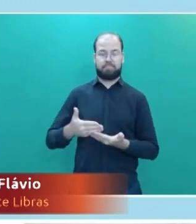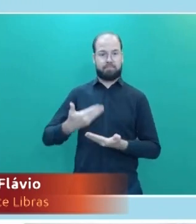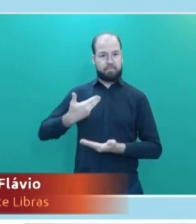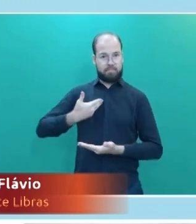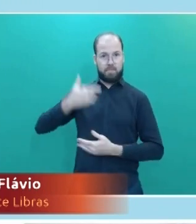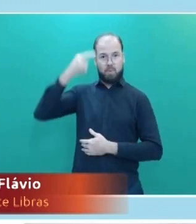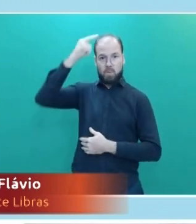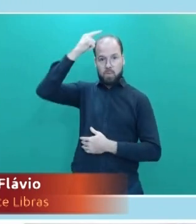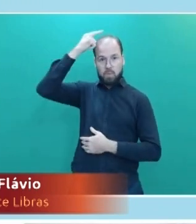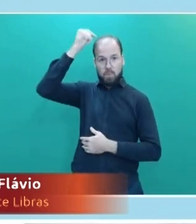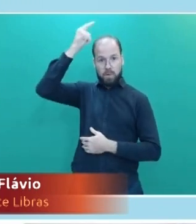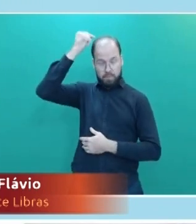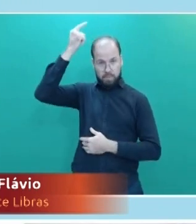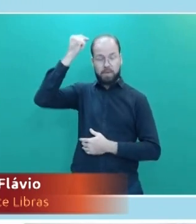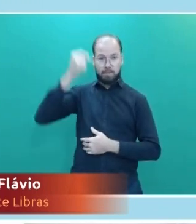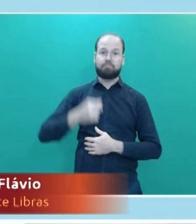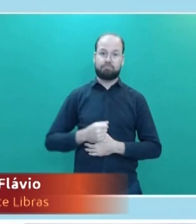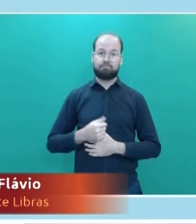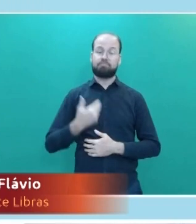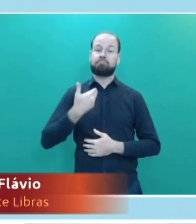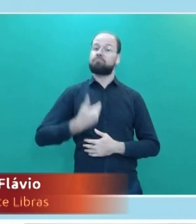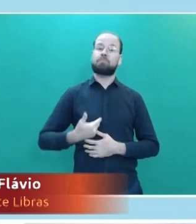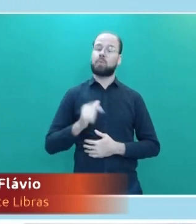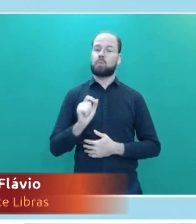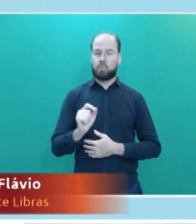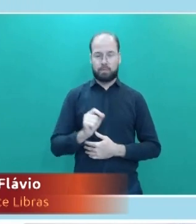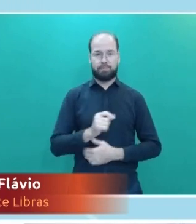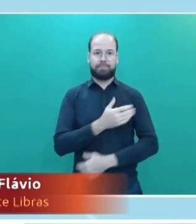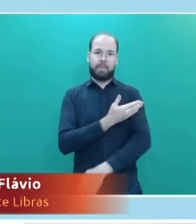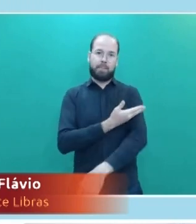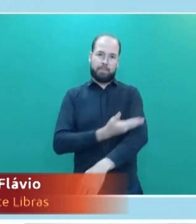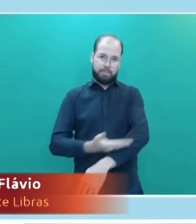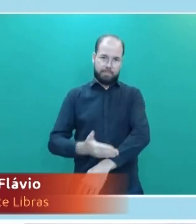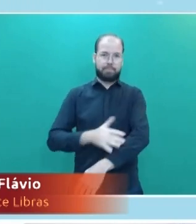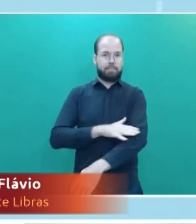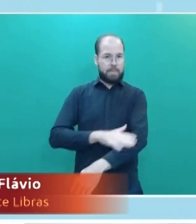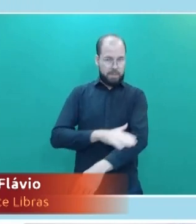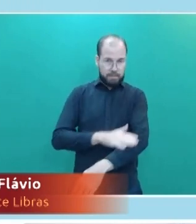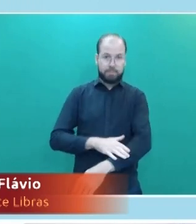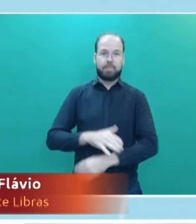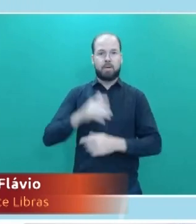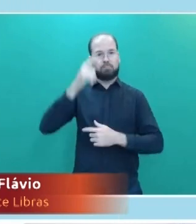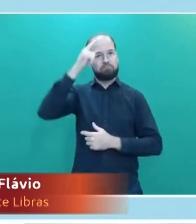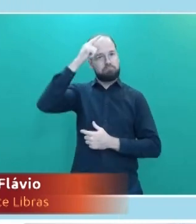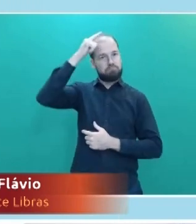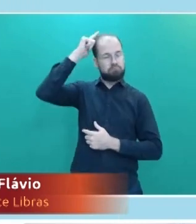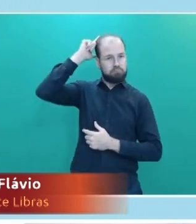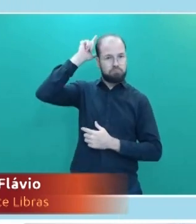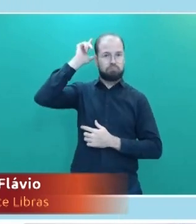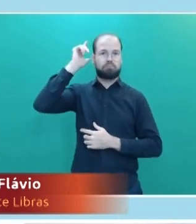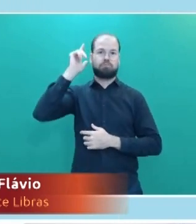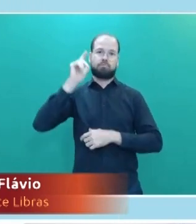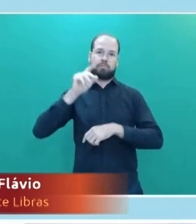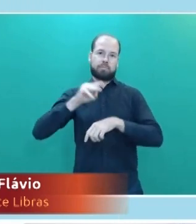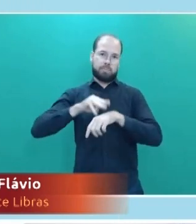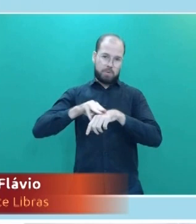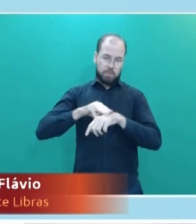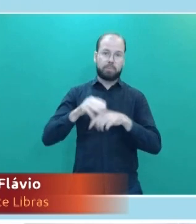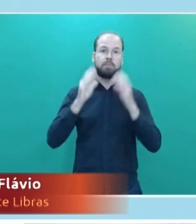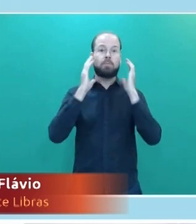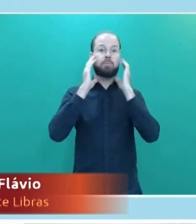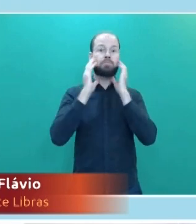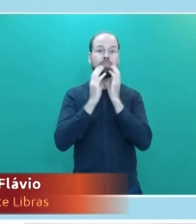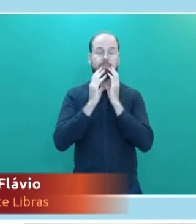Flávio. E o Weber se descreve como um homem de pele clara, com poucos cabelos castanhos, barba cheia e que